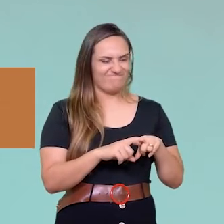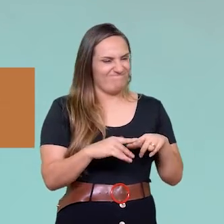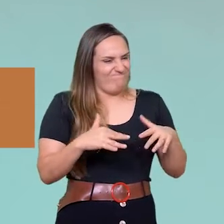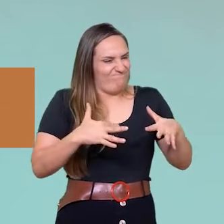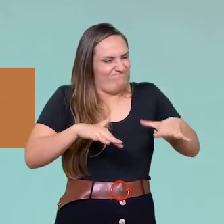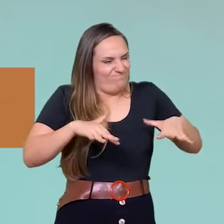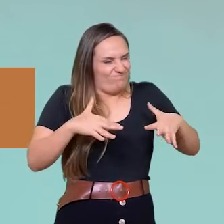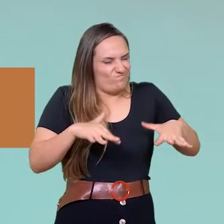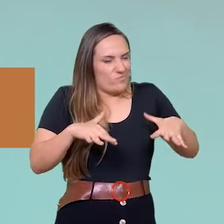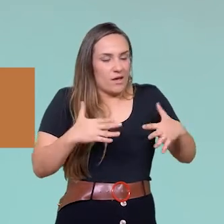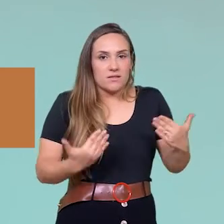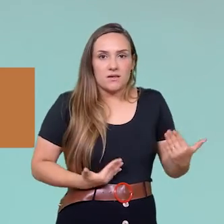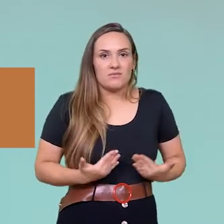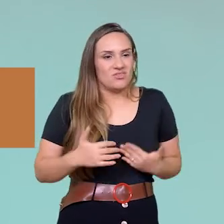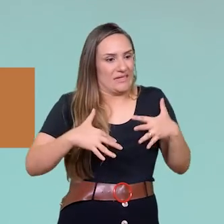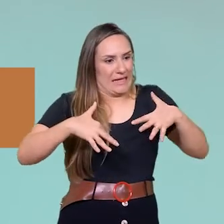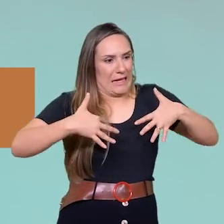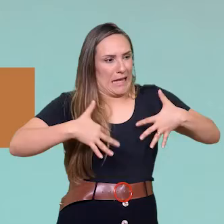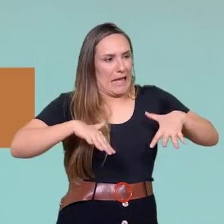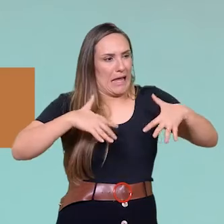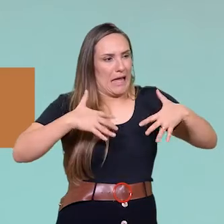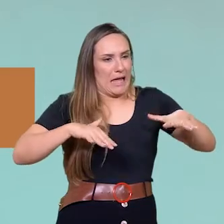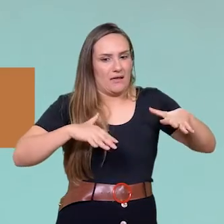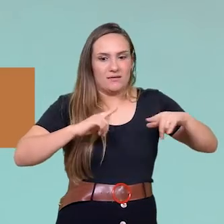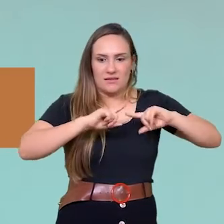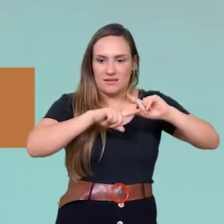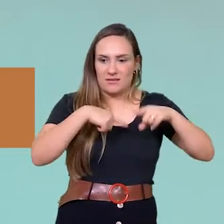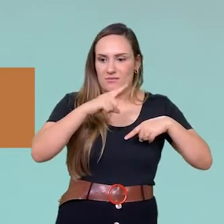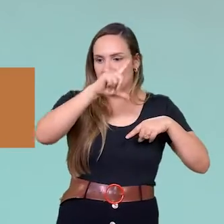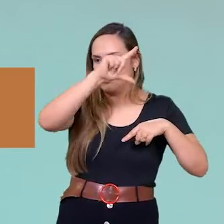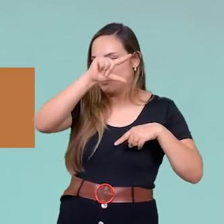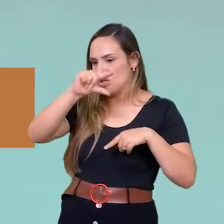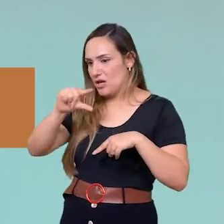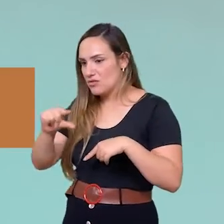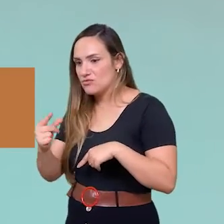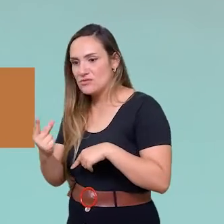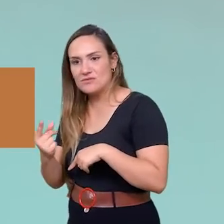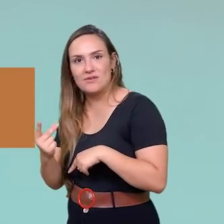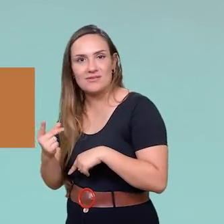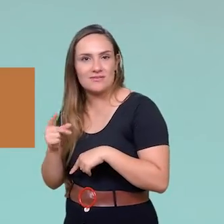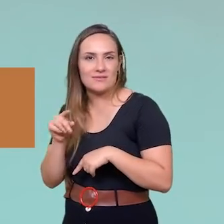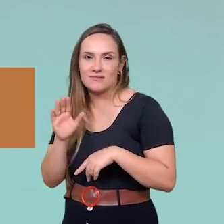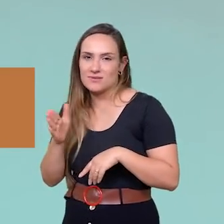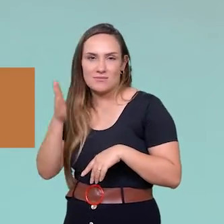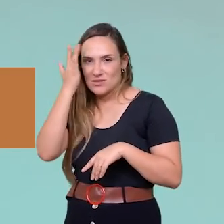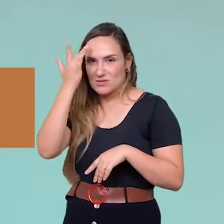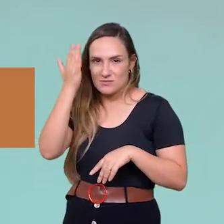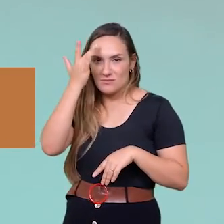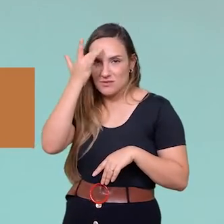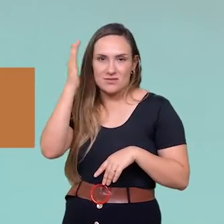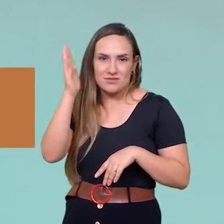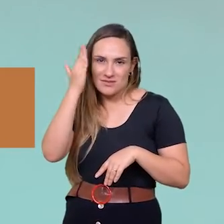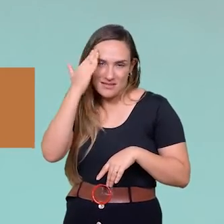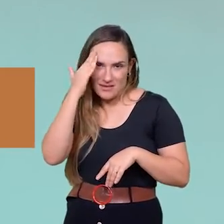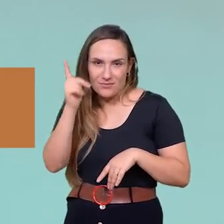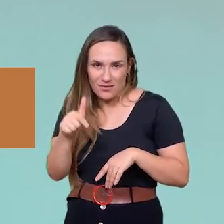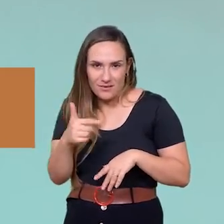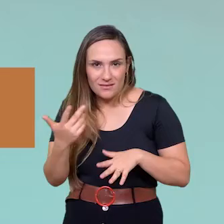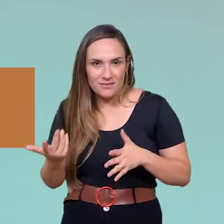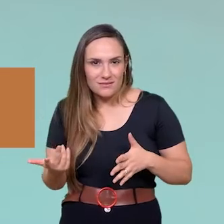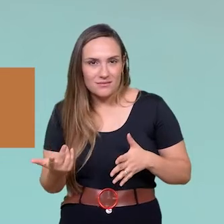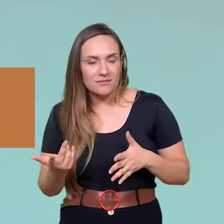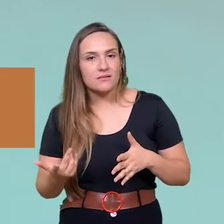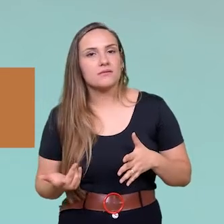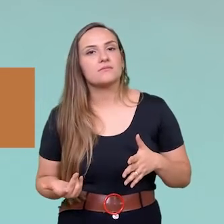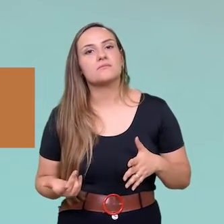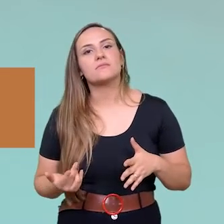de promoção para dar aquela impressão de que realmente as coisas estão mais baratas. Isso daí já é uma carta marcada, né, nesse